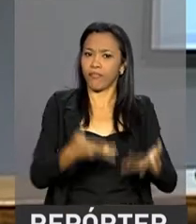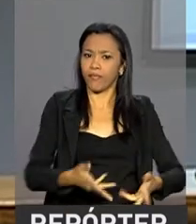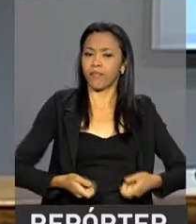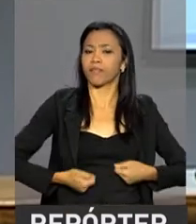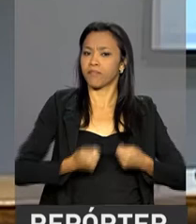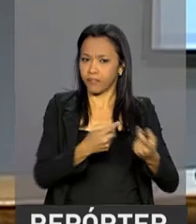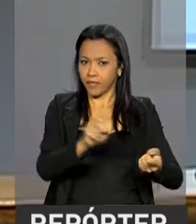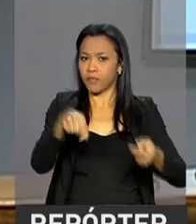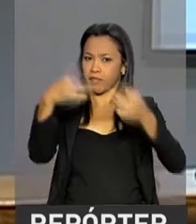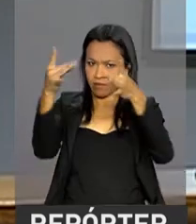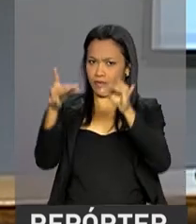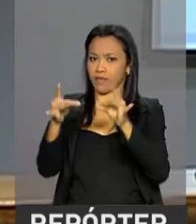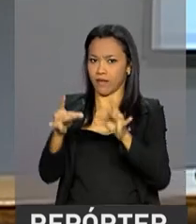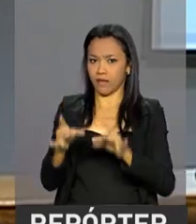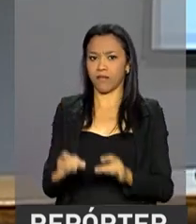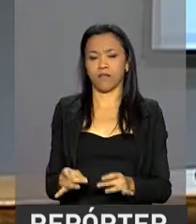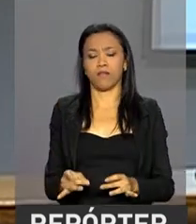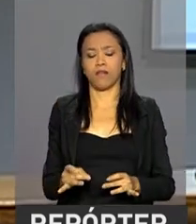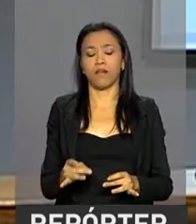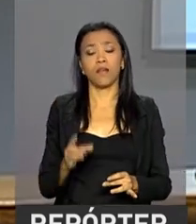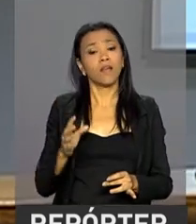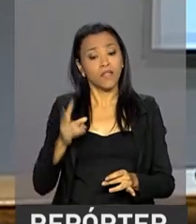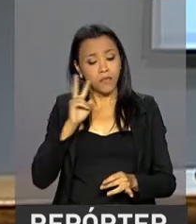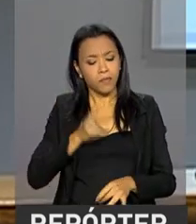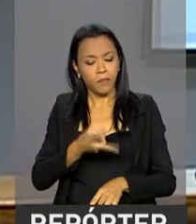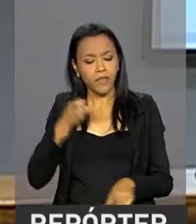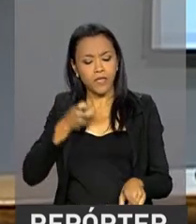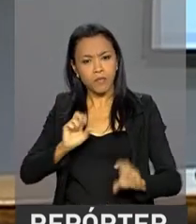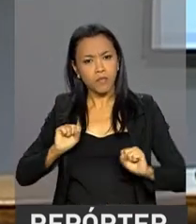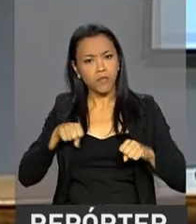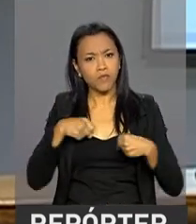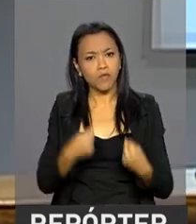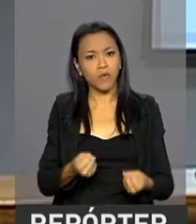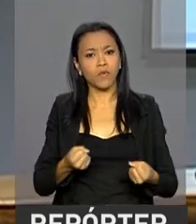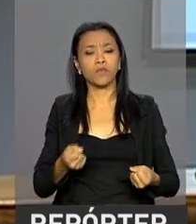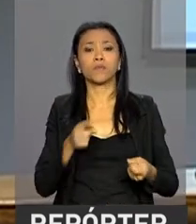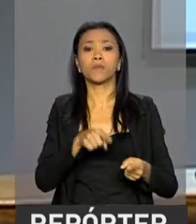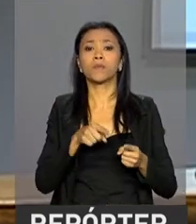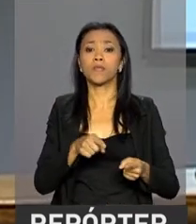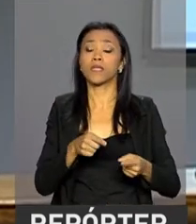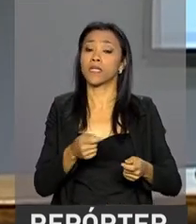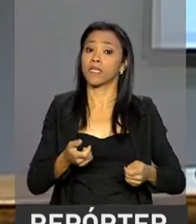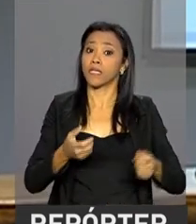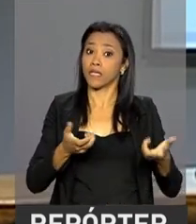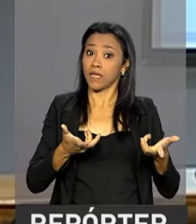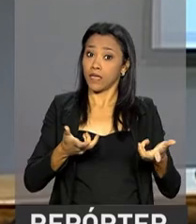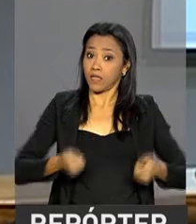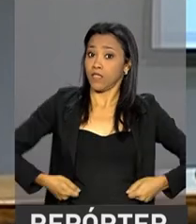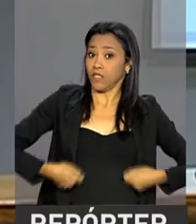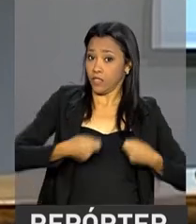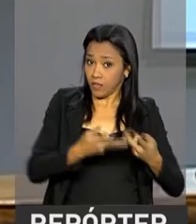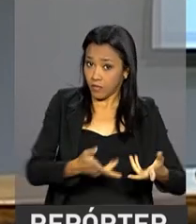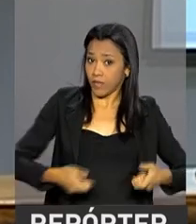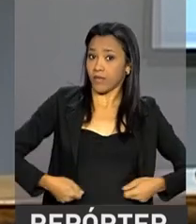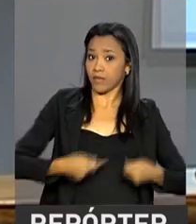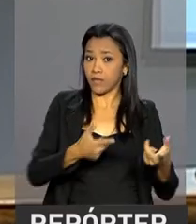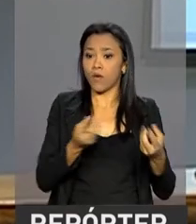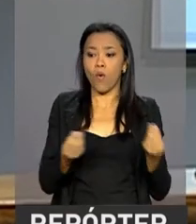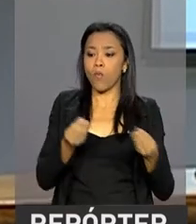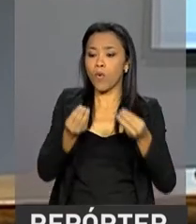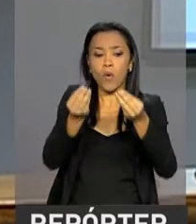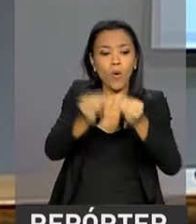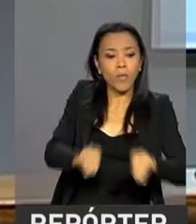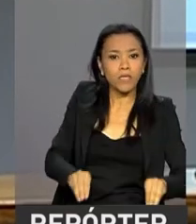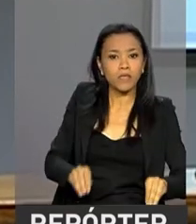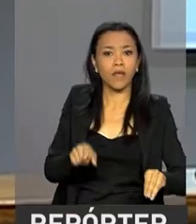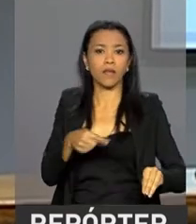havido importante esforço também na despesa, não é? No sentido de compensar. Então, se nós olharmos